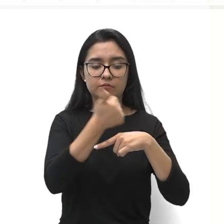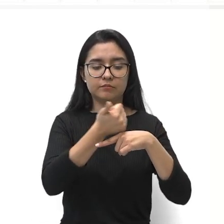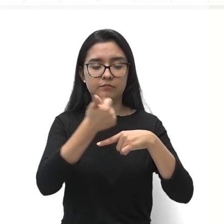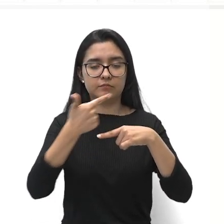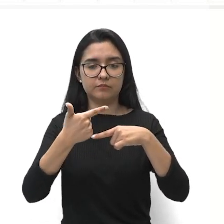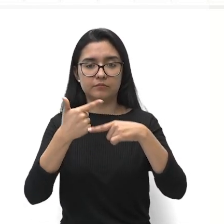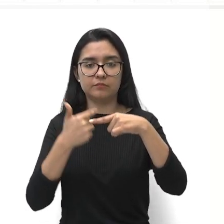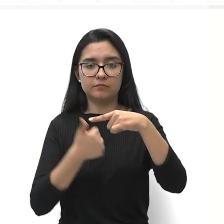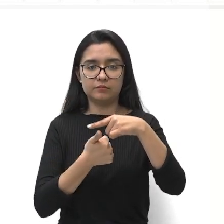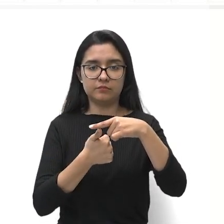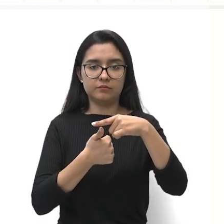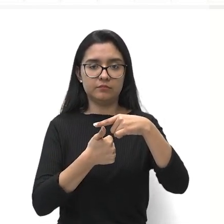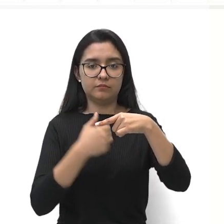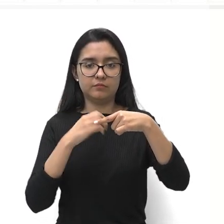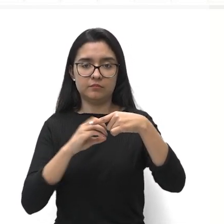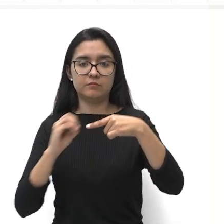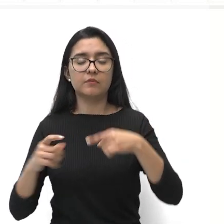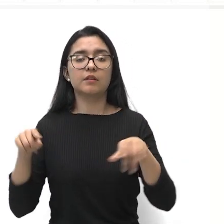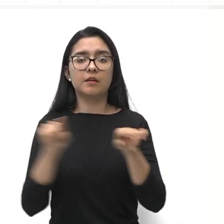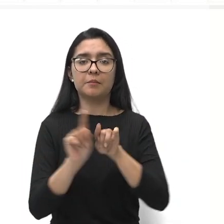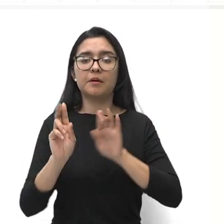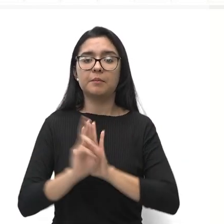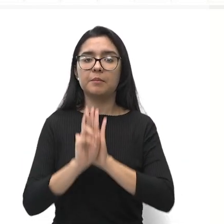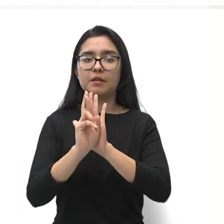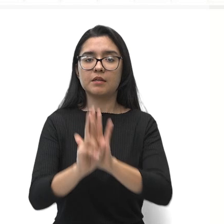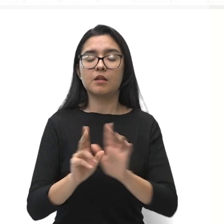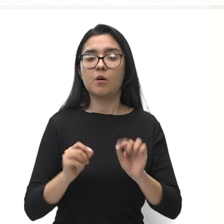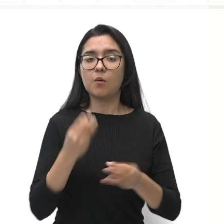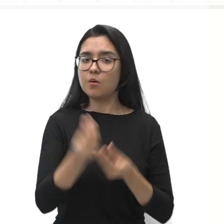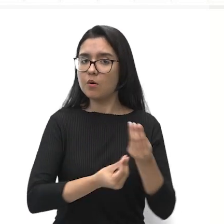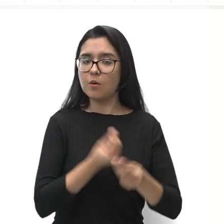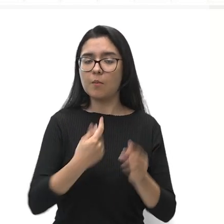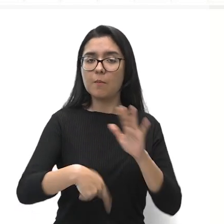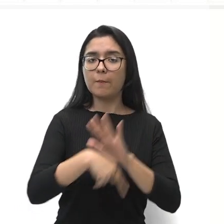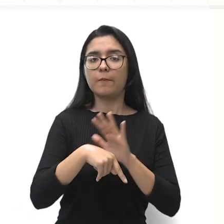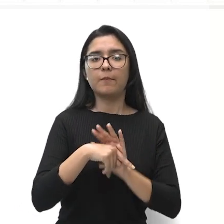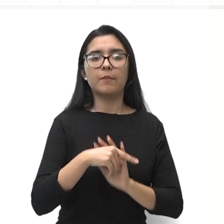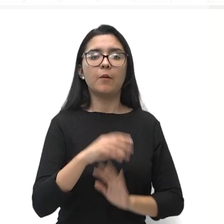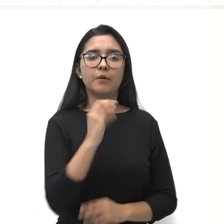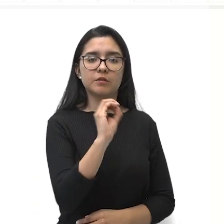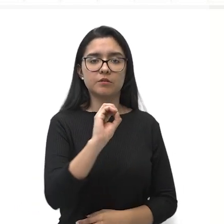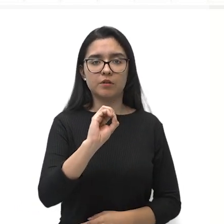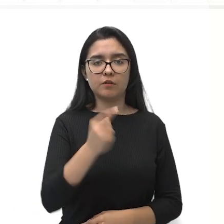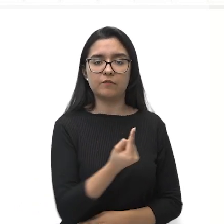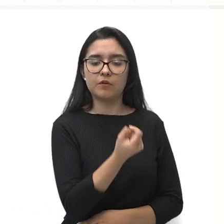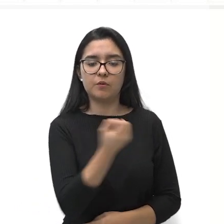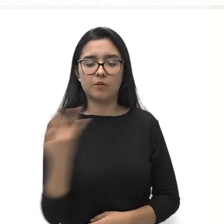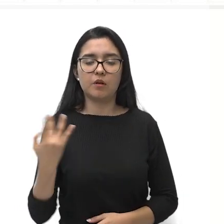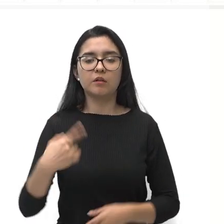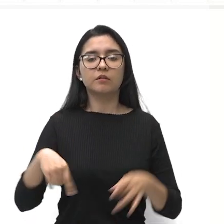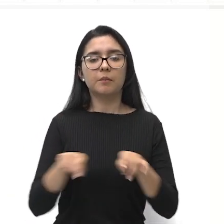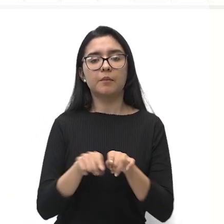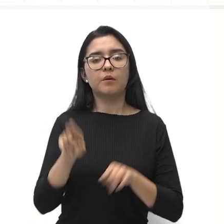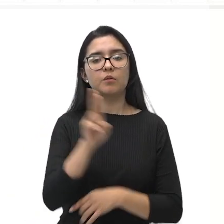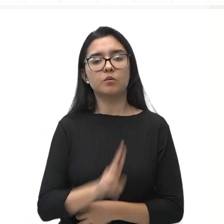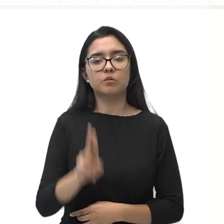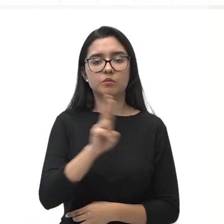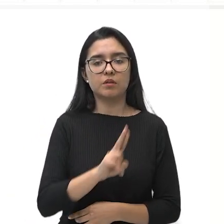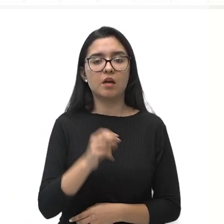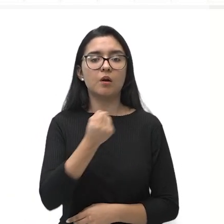forma decimal, ou seja, nós vamos deslocar a vírgula 2 casas para a esquerda e o